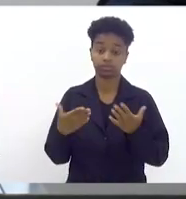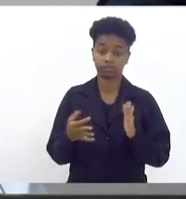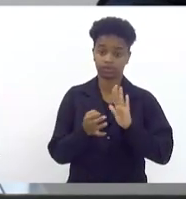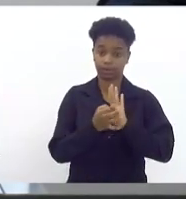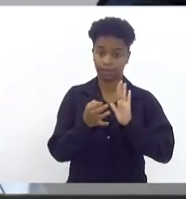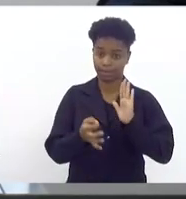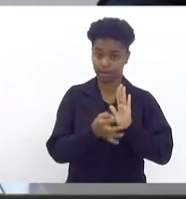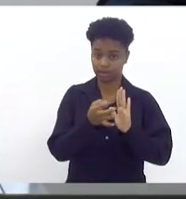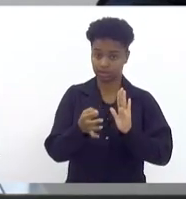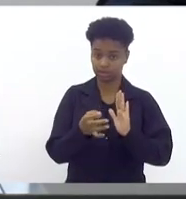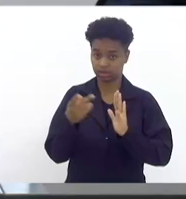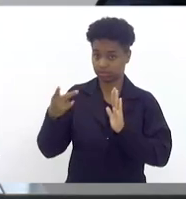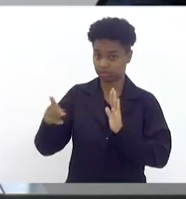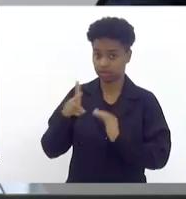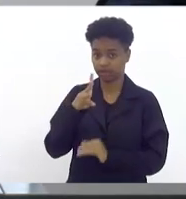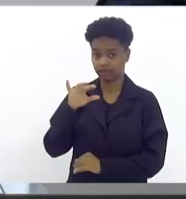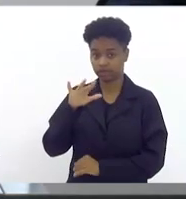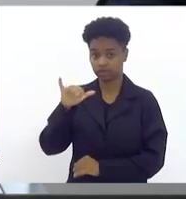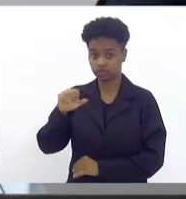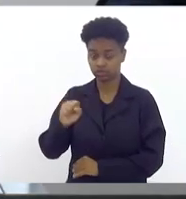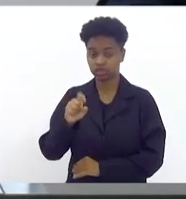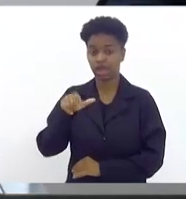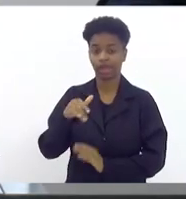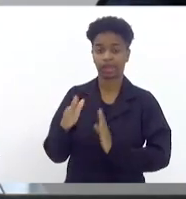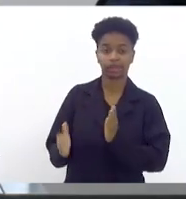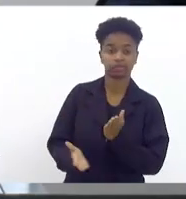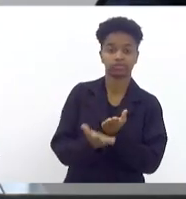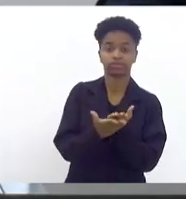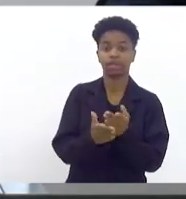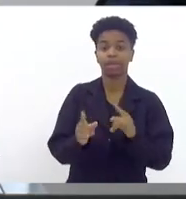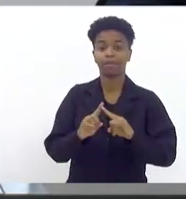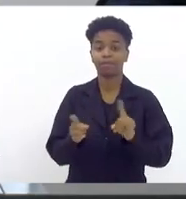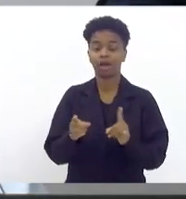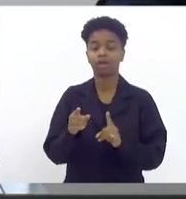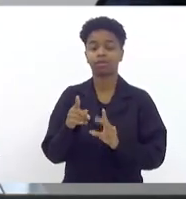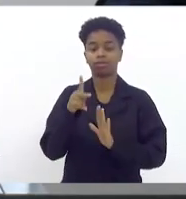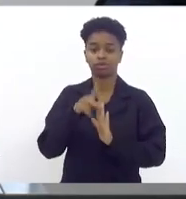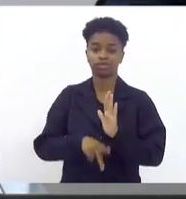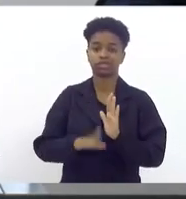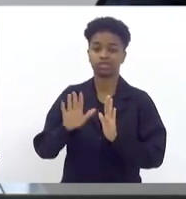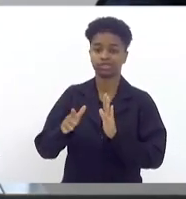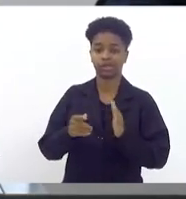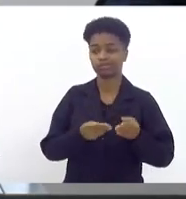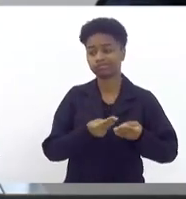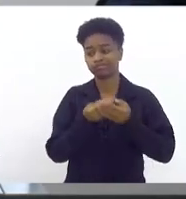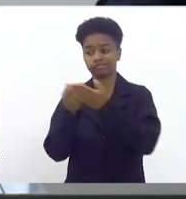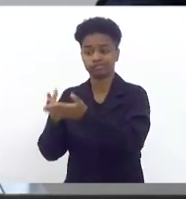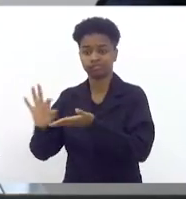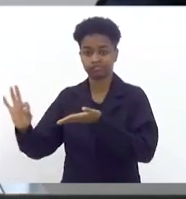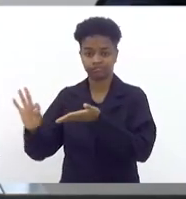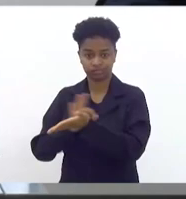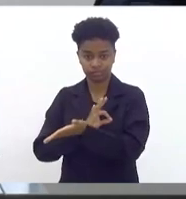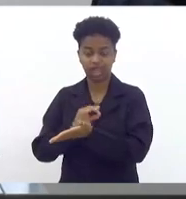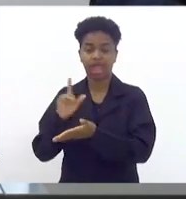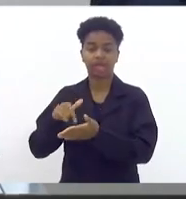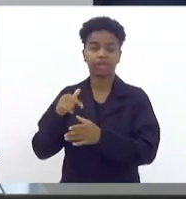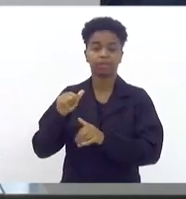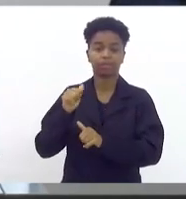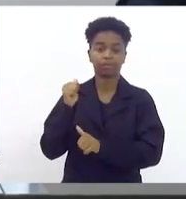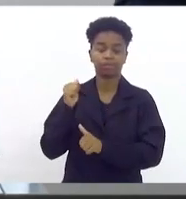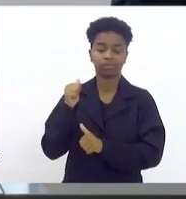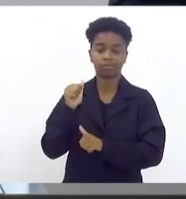parecer original do deputado Vinícius Cozzolino é pela anexação, mas como o projeto foi a sanção, é trocar a anexação pela